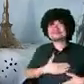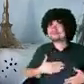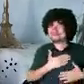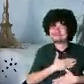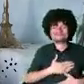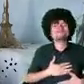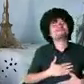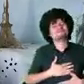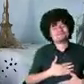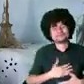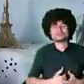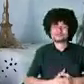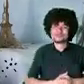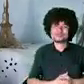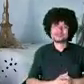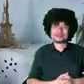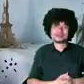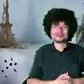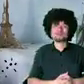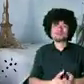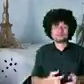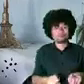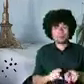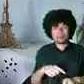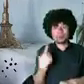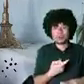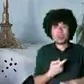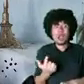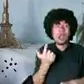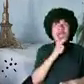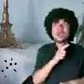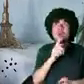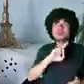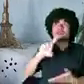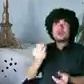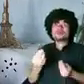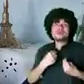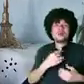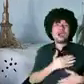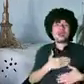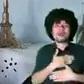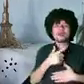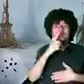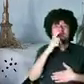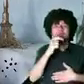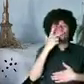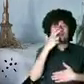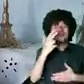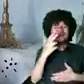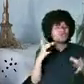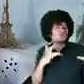alegrar esta casa comum, que é uma alegria trazida para todos, que é